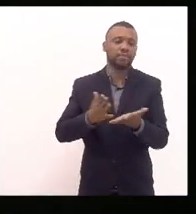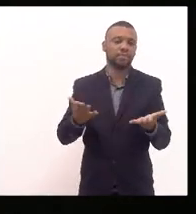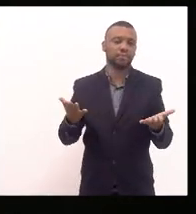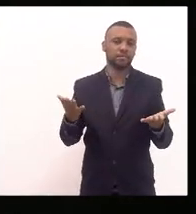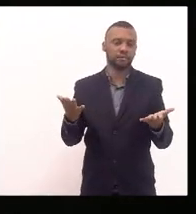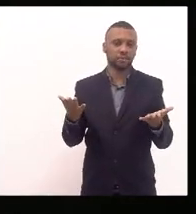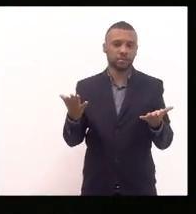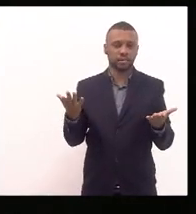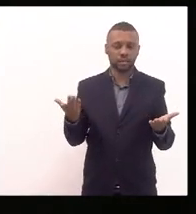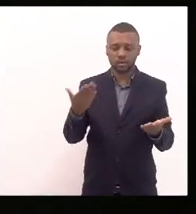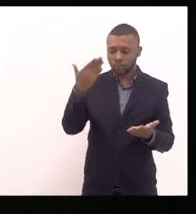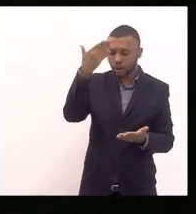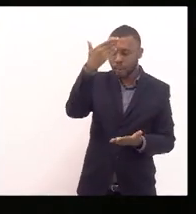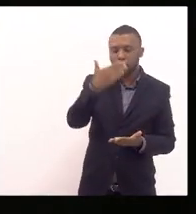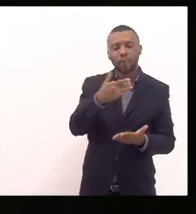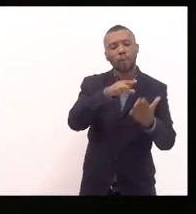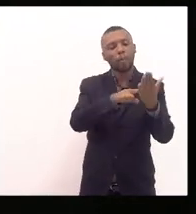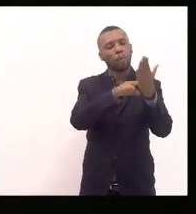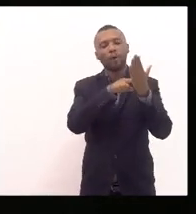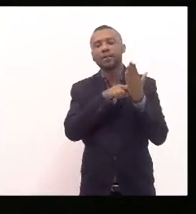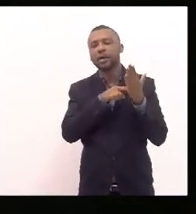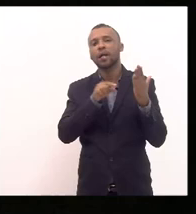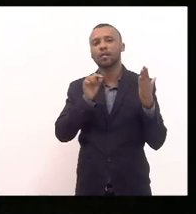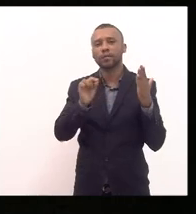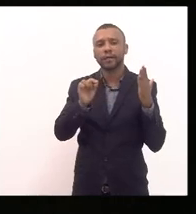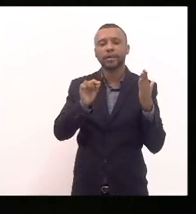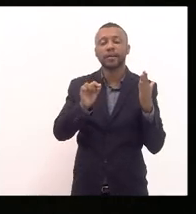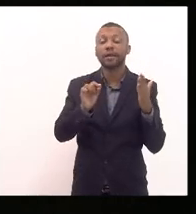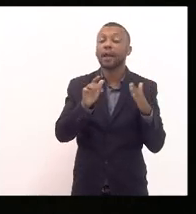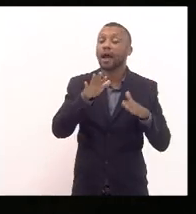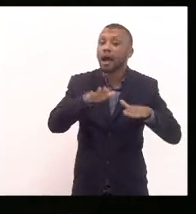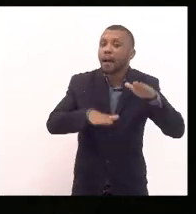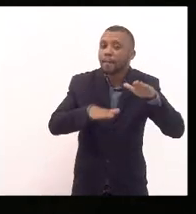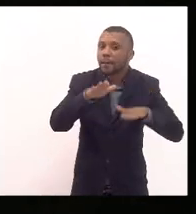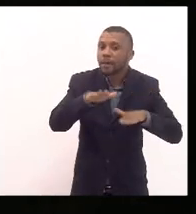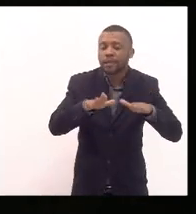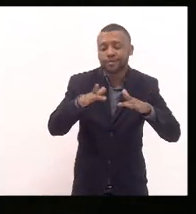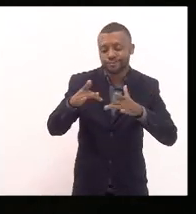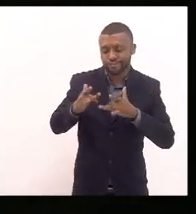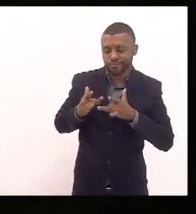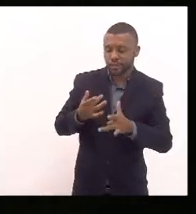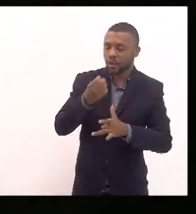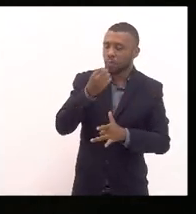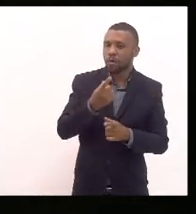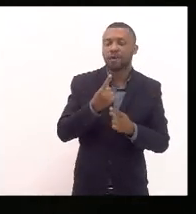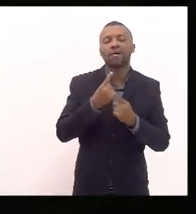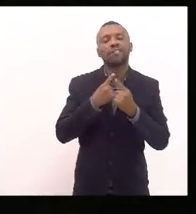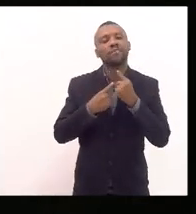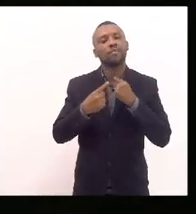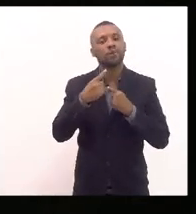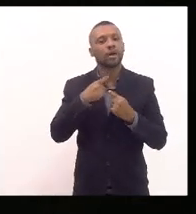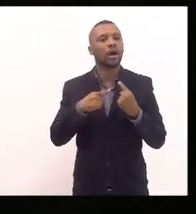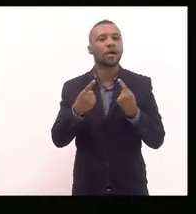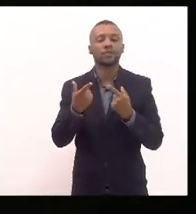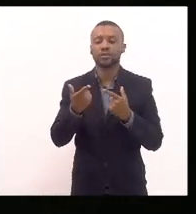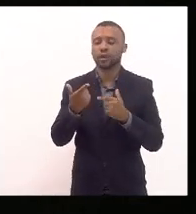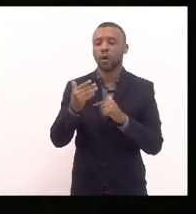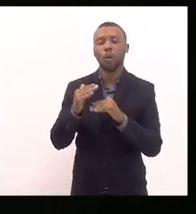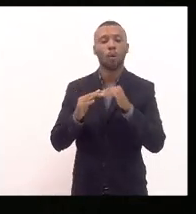a demonstração de que há pelo menos uma boa vontade de